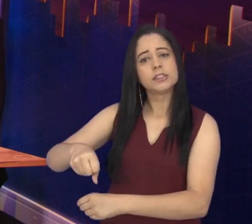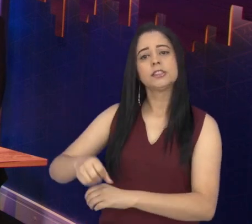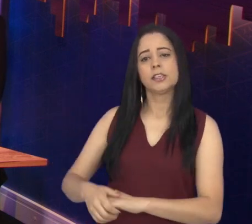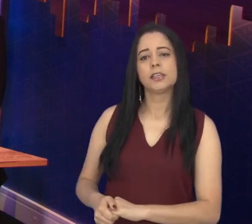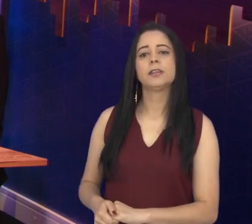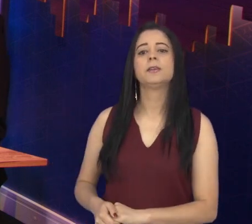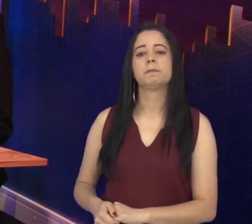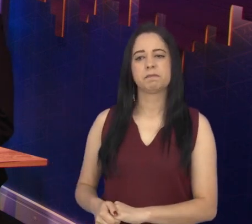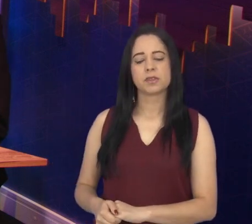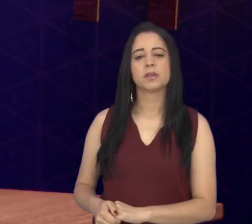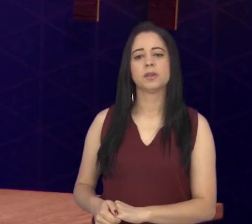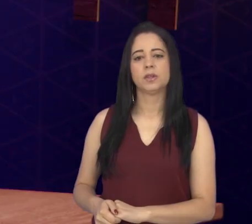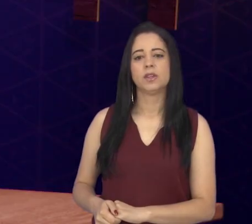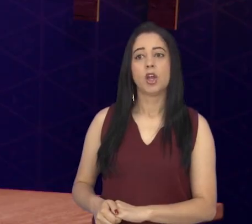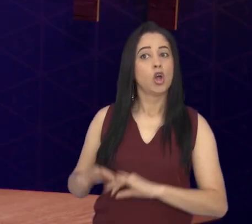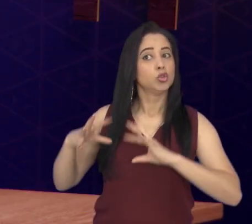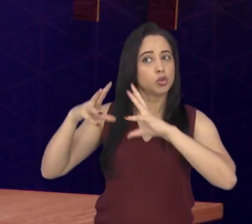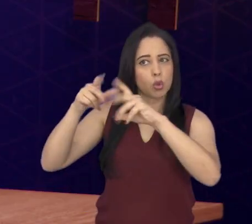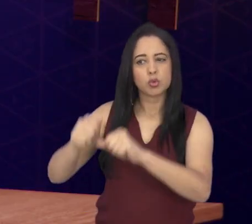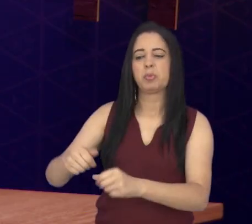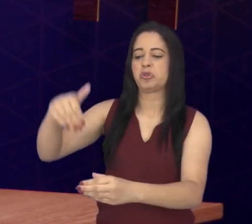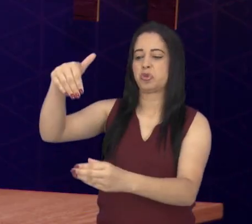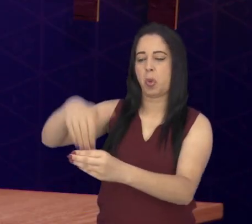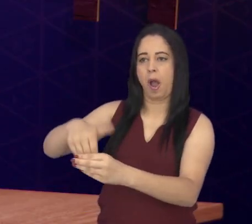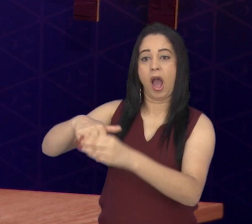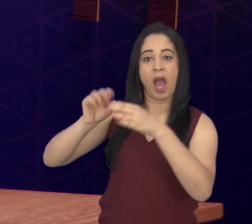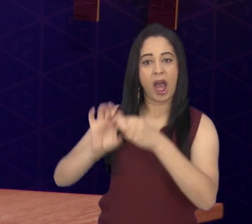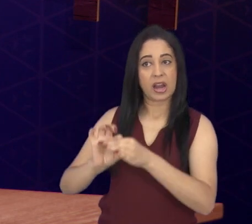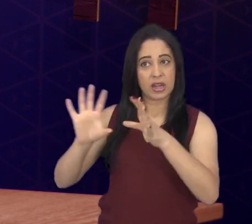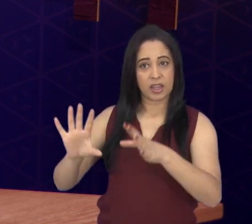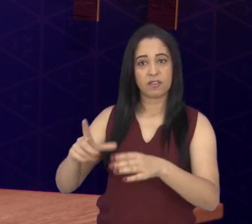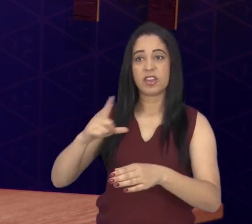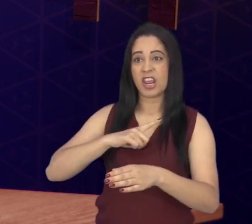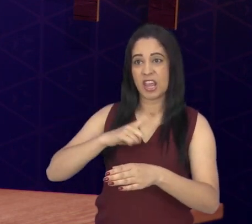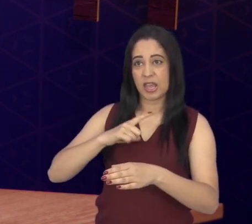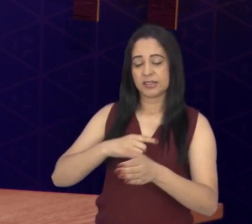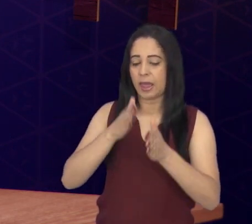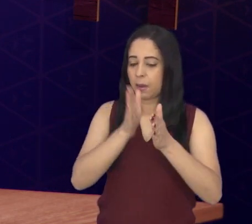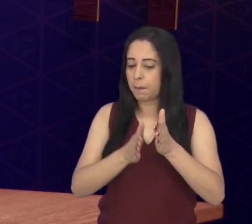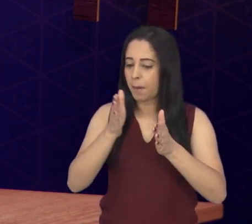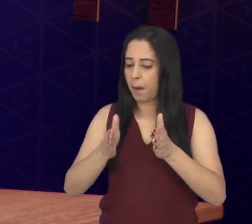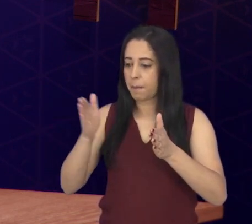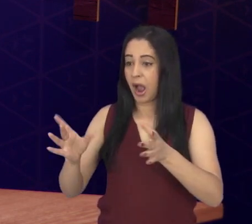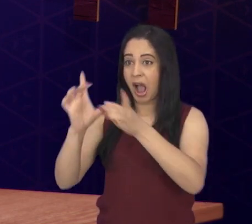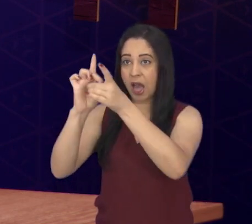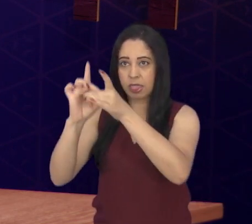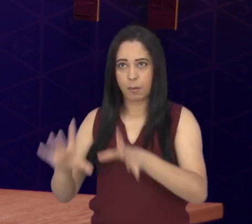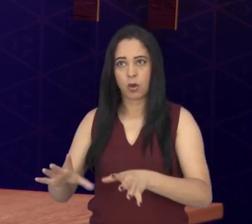votar. Teve, né, mesmo. E foram as urnas, todo mundo participou, tivemos um